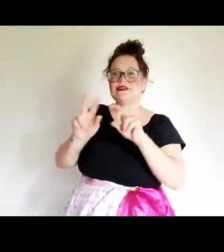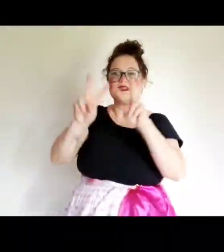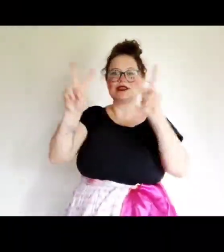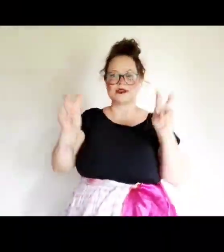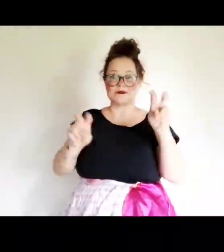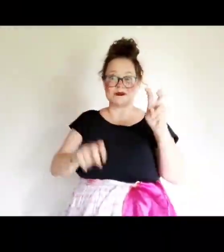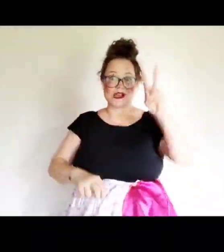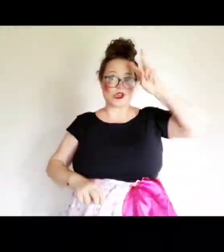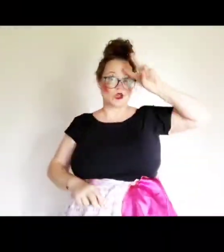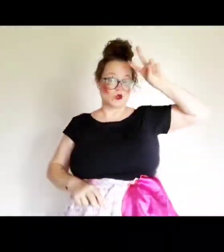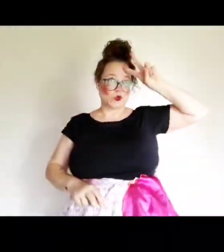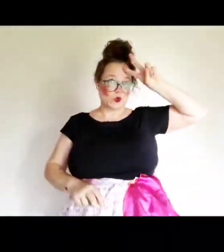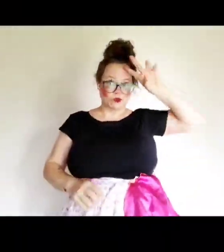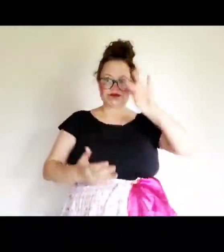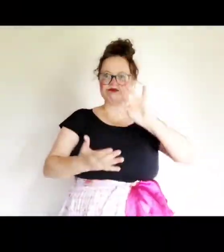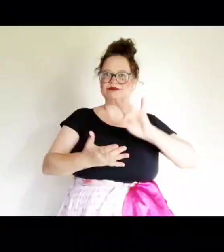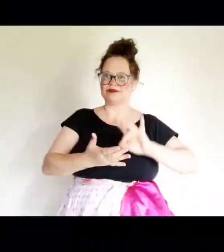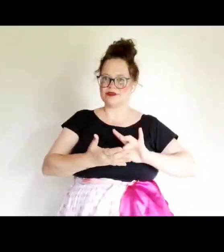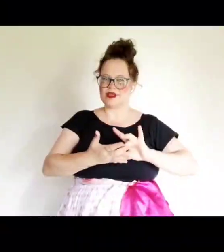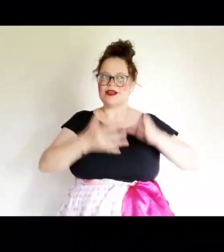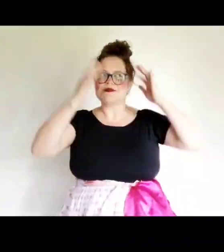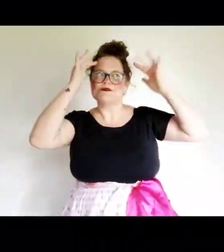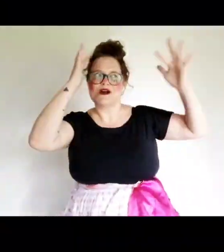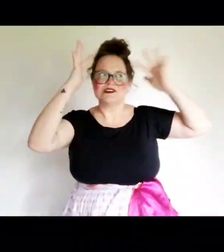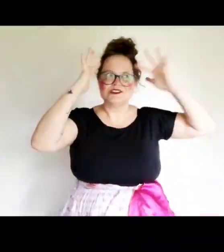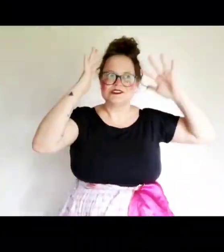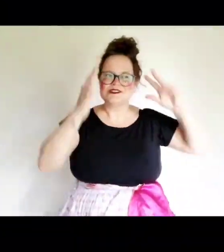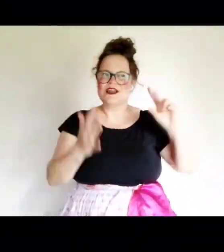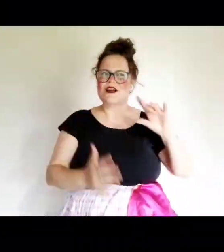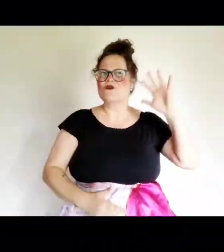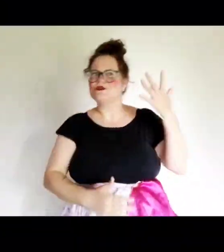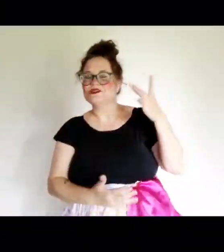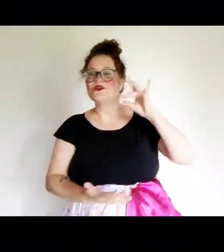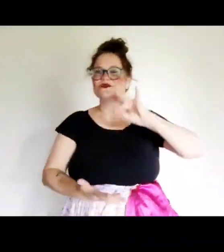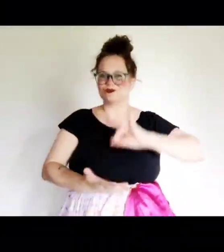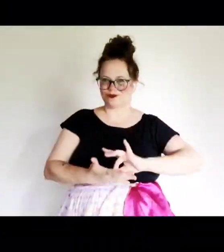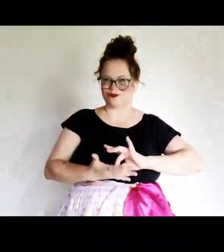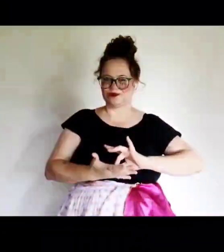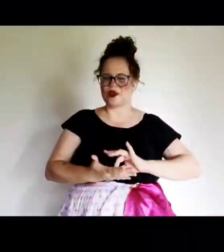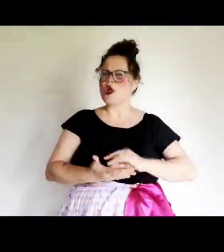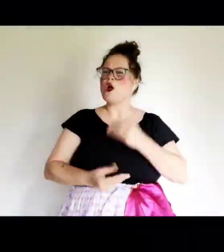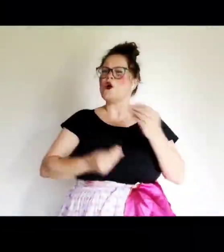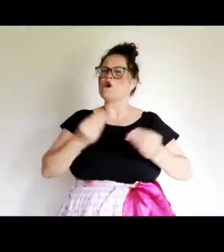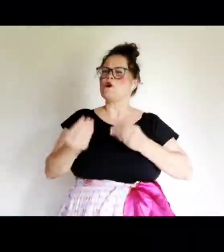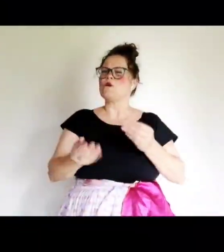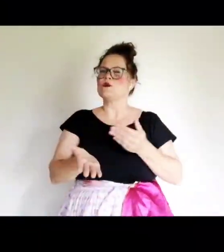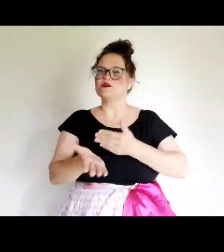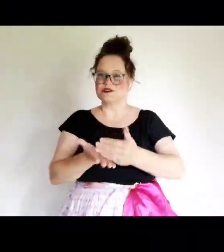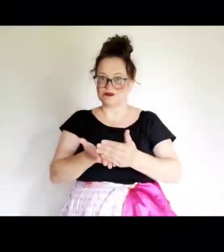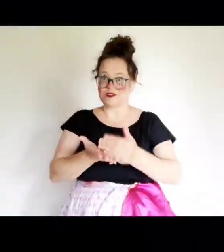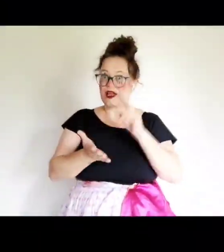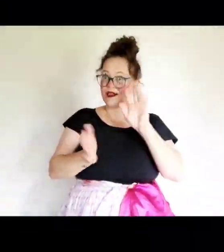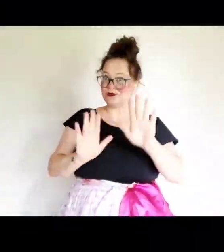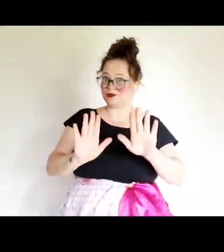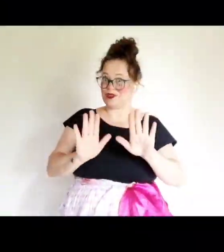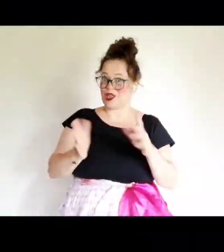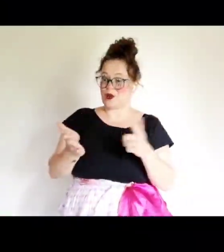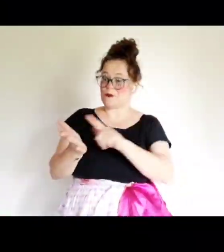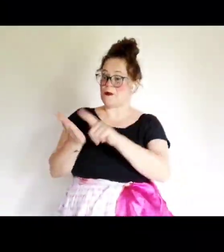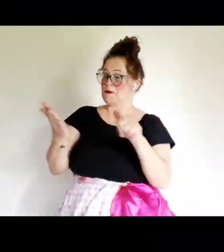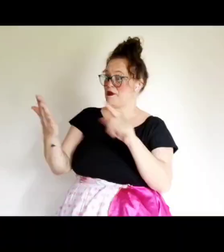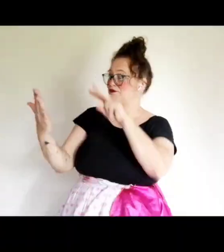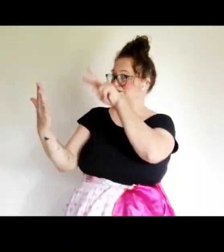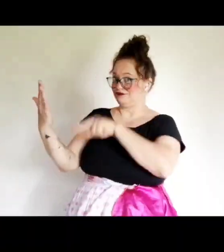Histórias Reais de Fatos Imaginários. Tudo começou, deixa eu até olhar aqui no meu diário de bordo,